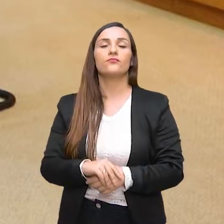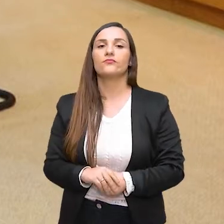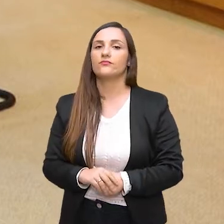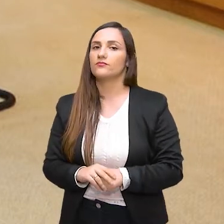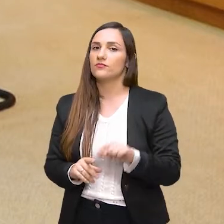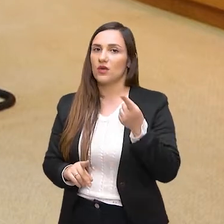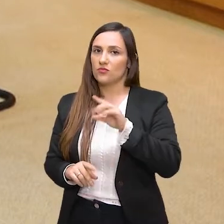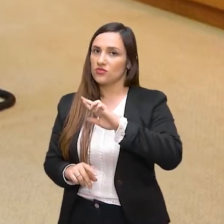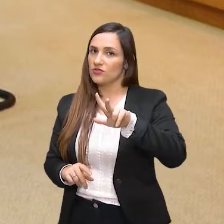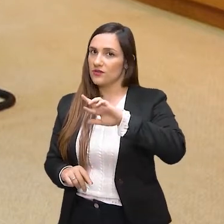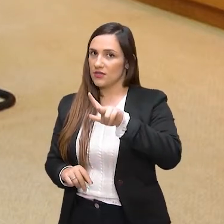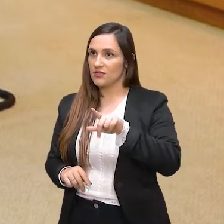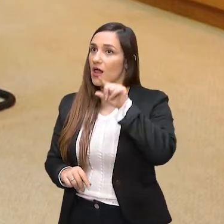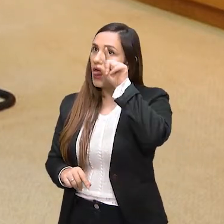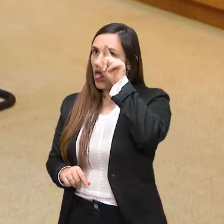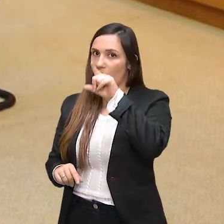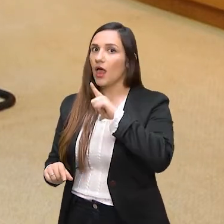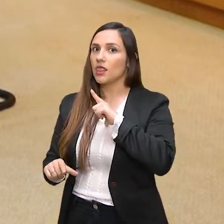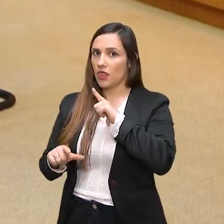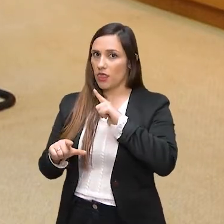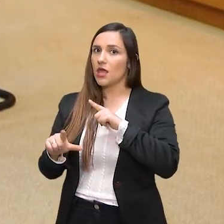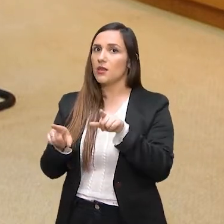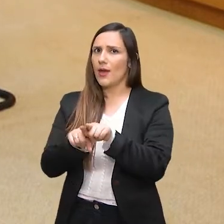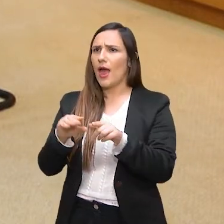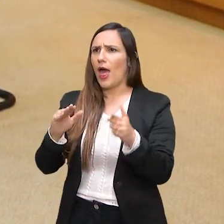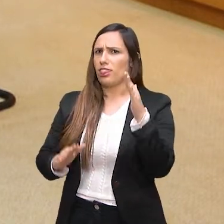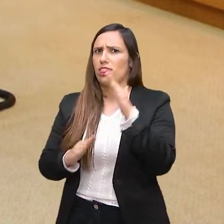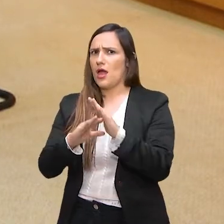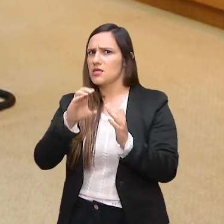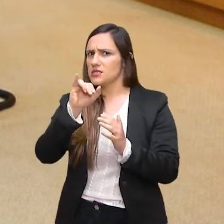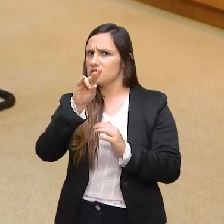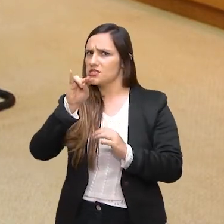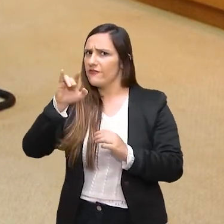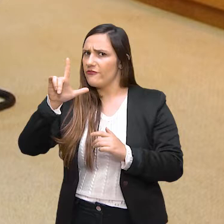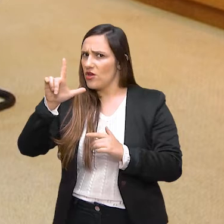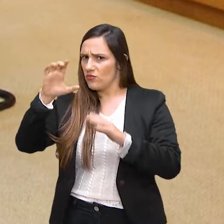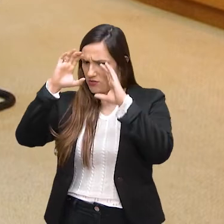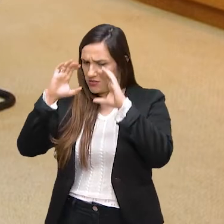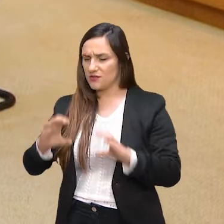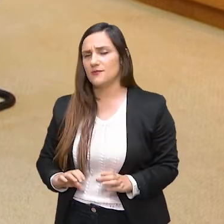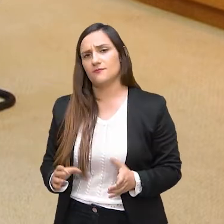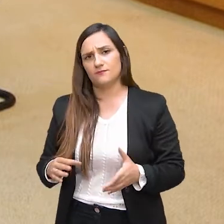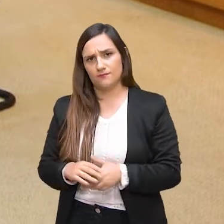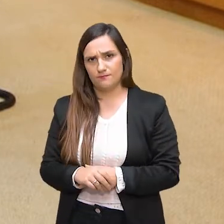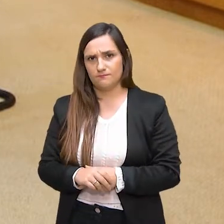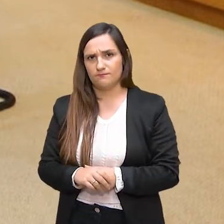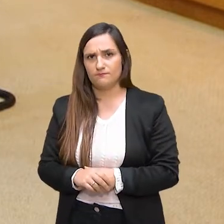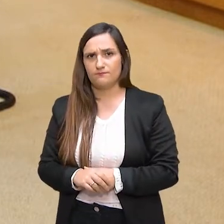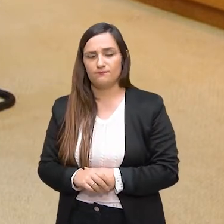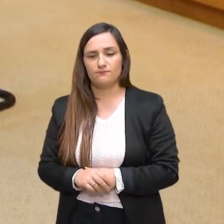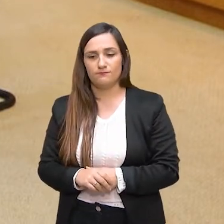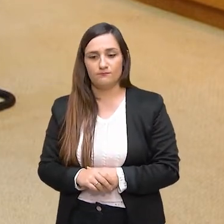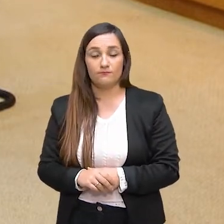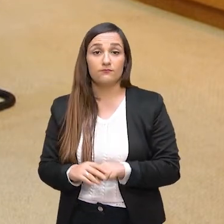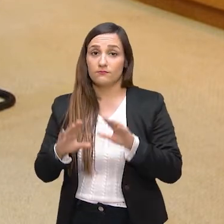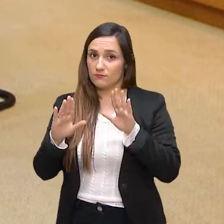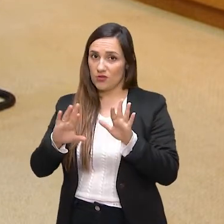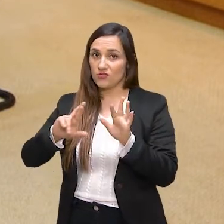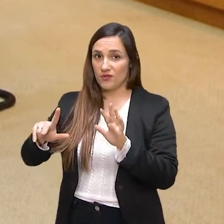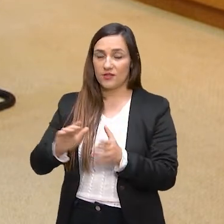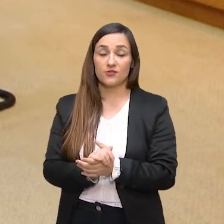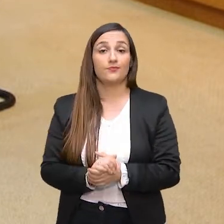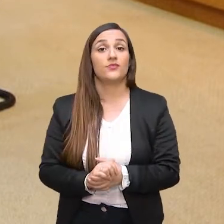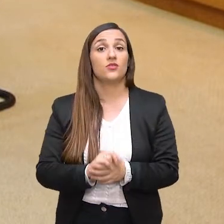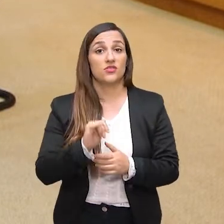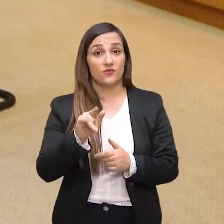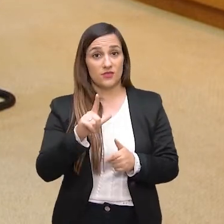ação, mesmo cível, né? Então hoje, quando você tem um problema, que você precisa da justiça, você tem que